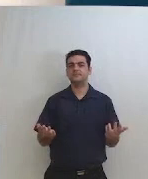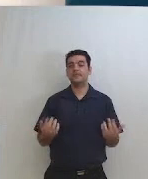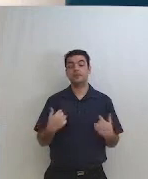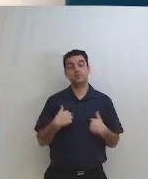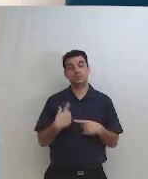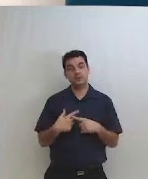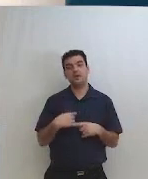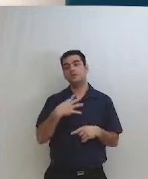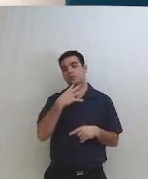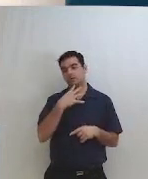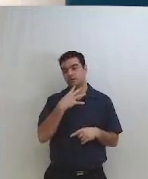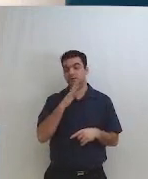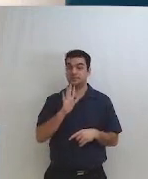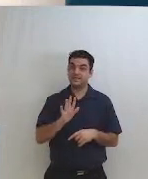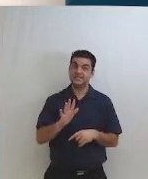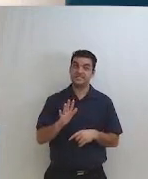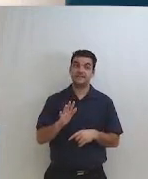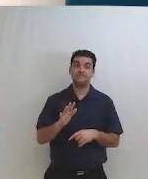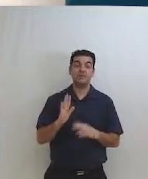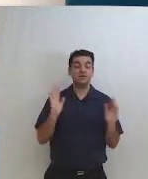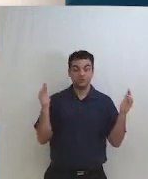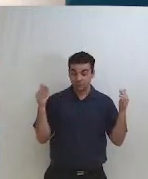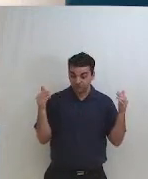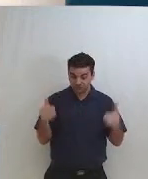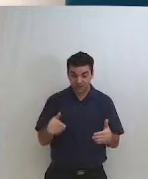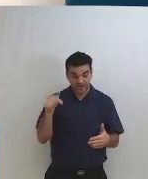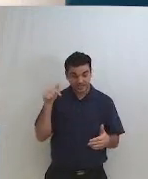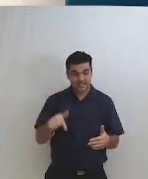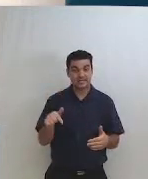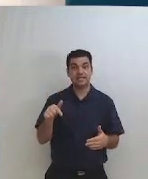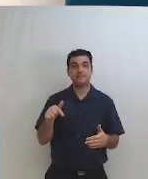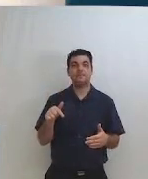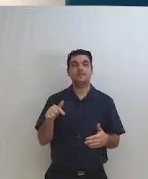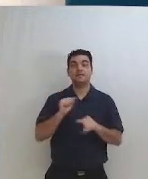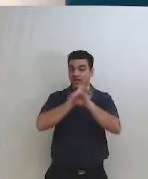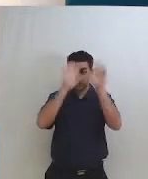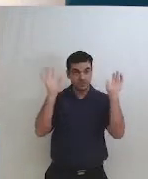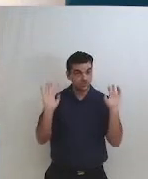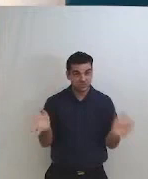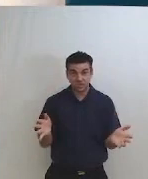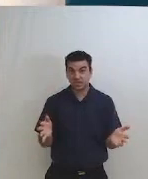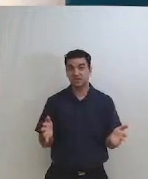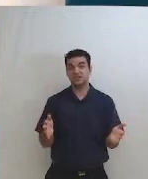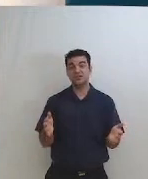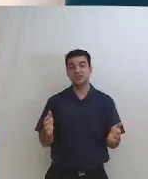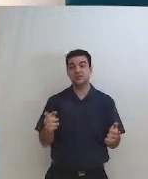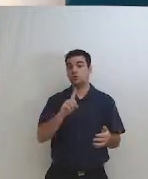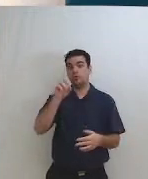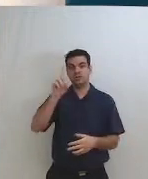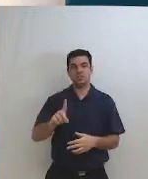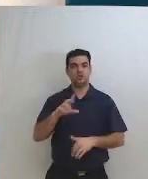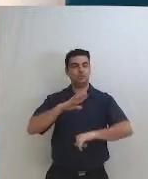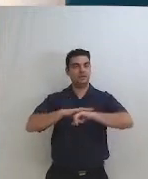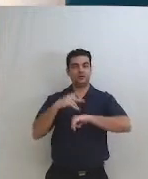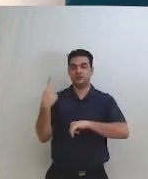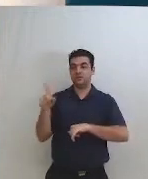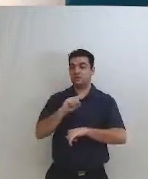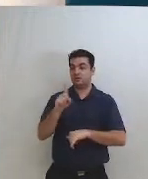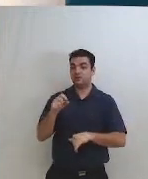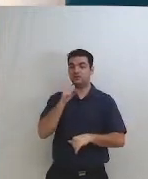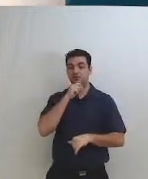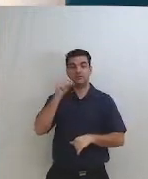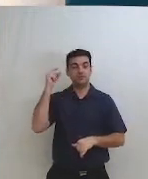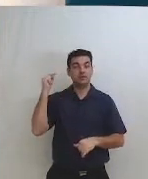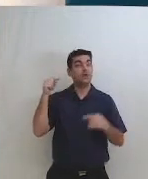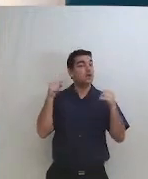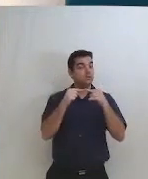que o ponto aqui não é esse. O ponto está bem esclarecido, como Vossa Excelência já colocou. Não é direito penal do autor, não são fatos antigos, são fatos que já foram discutidos